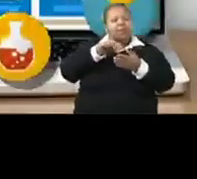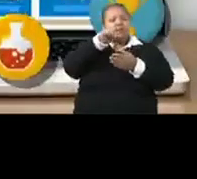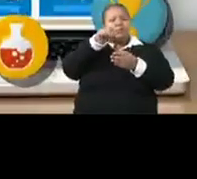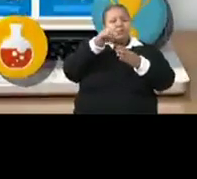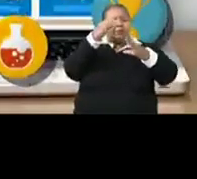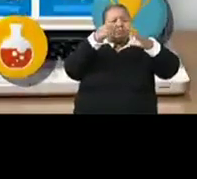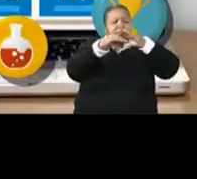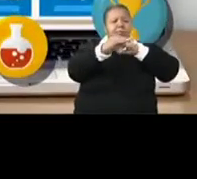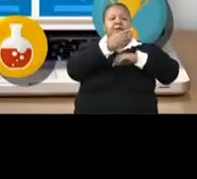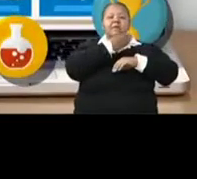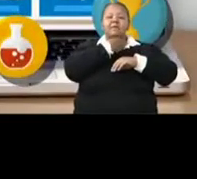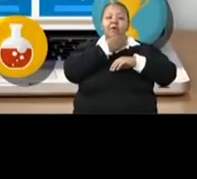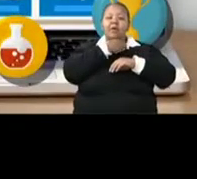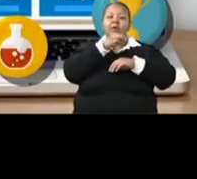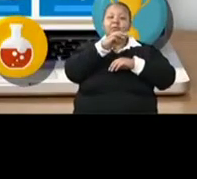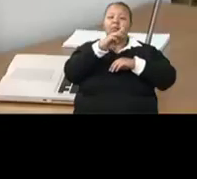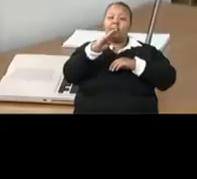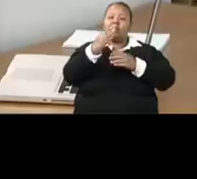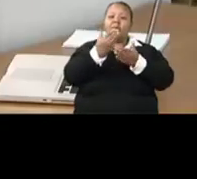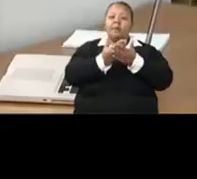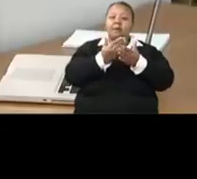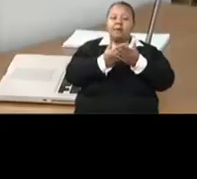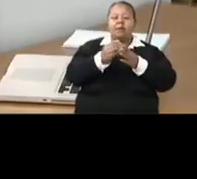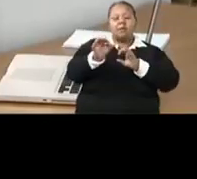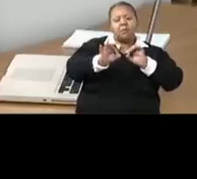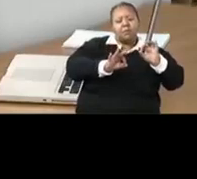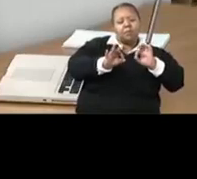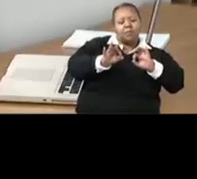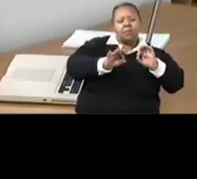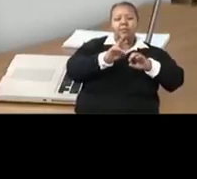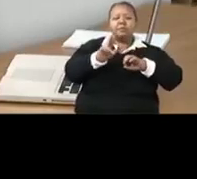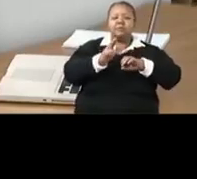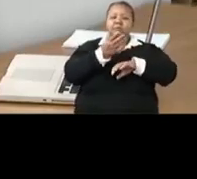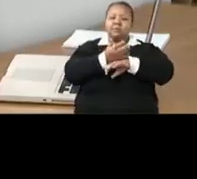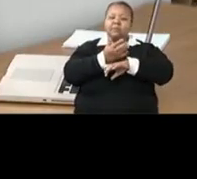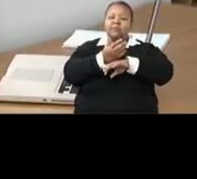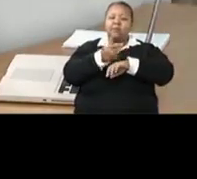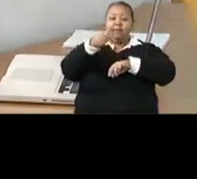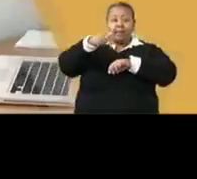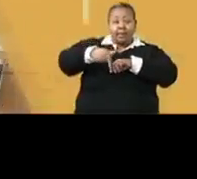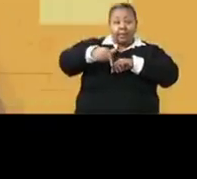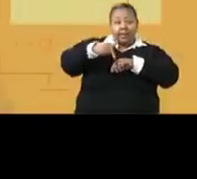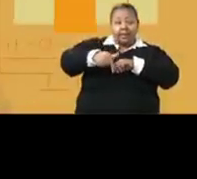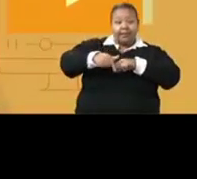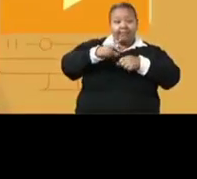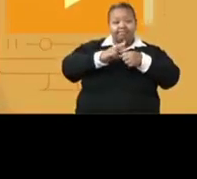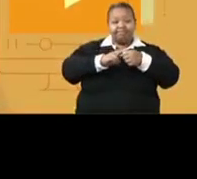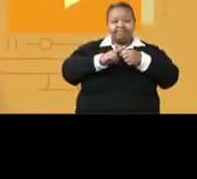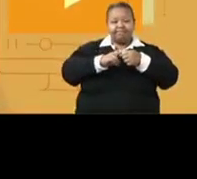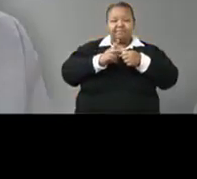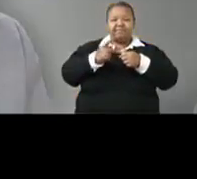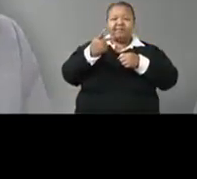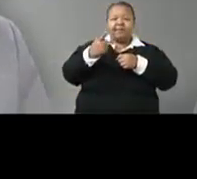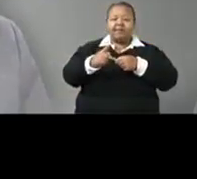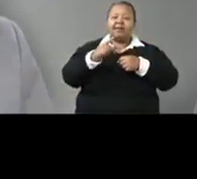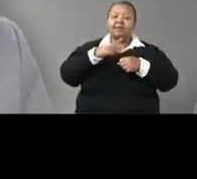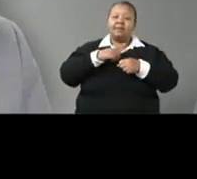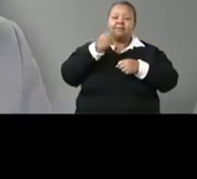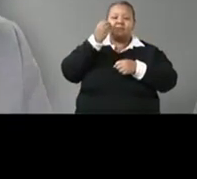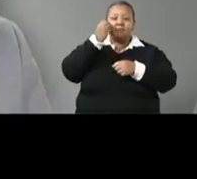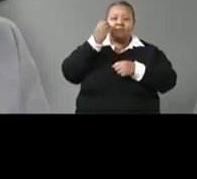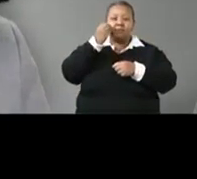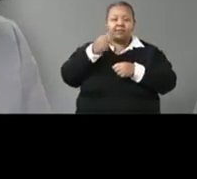dúvidas no fórum, acessando as web-aulas, ou seja, fazendo bom uso dos materiais oferecidos aqui no ambiente virtual. Já para